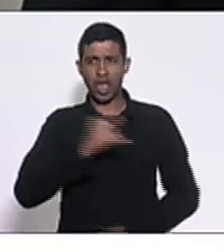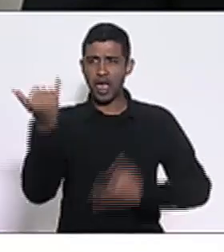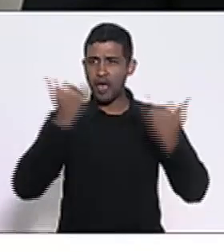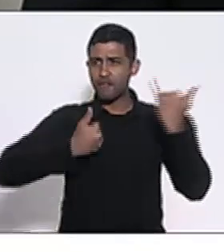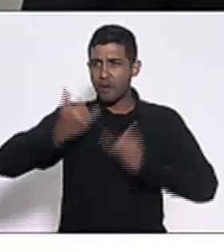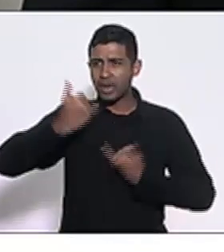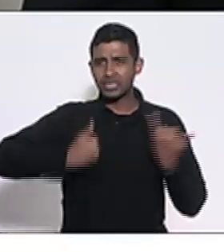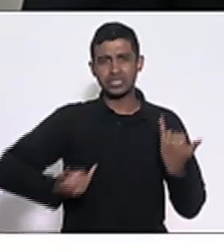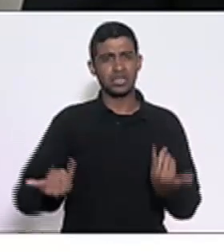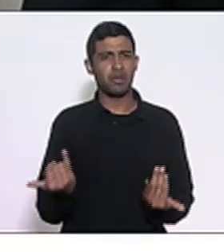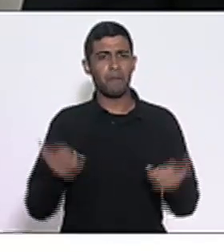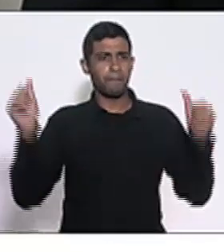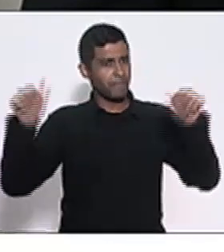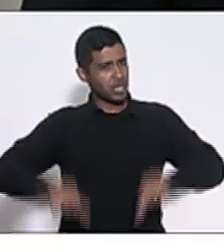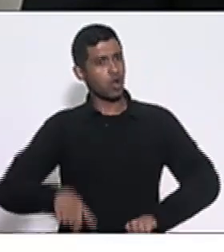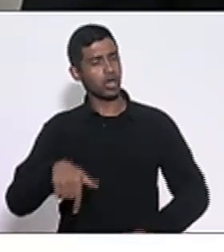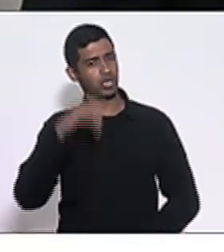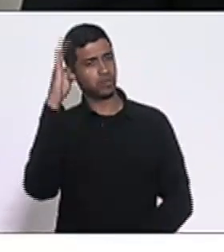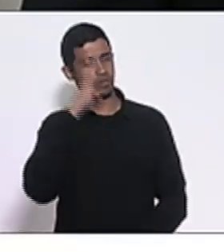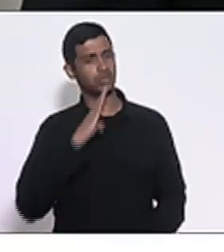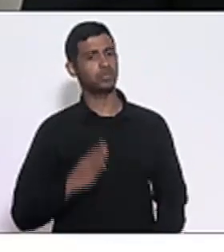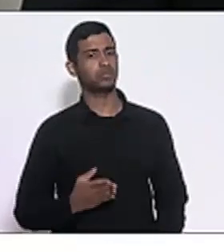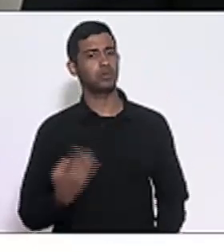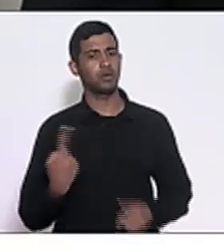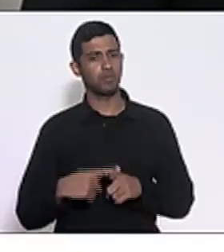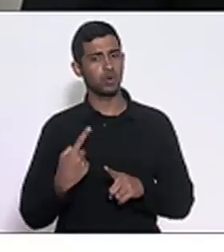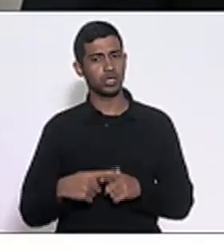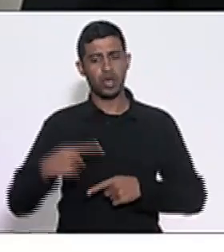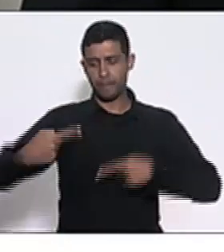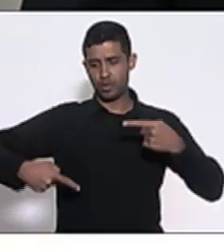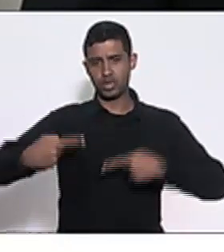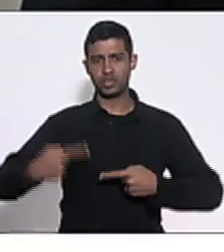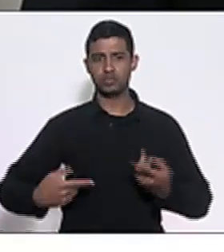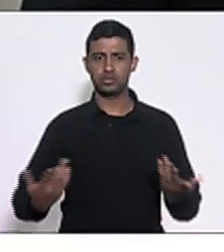no Brasil. Justamente por causa dessa política.